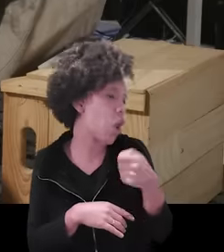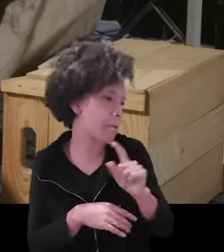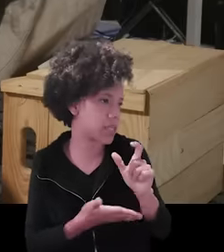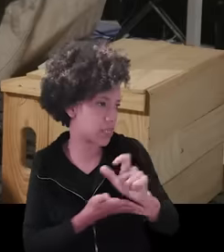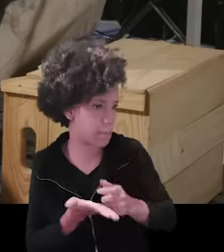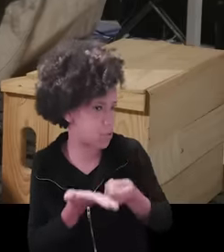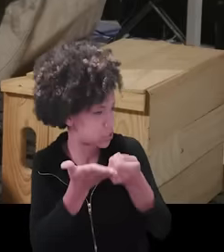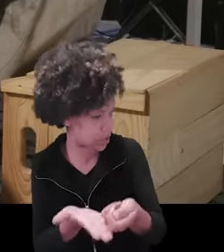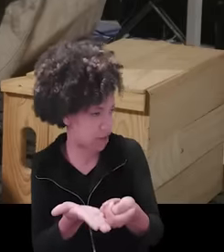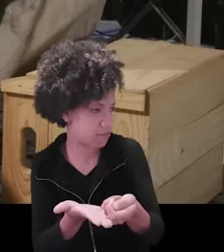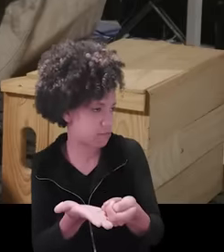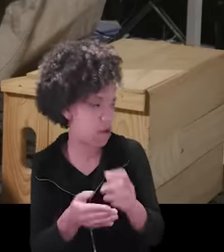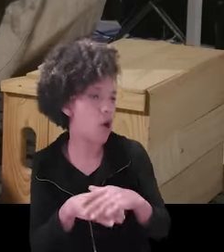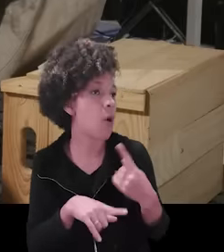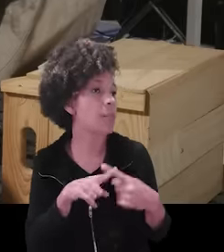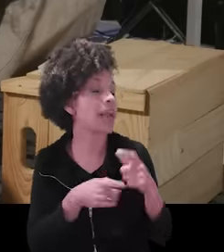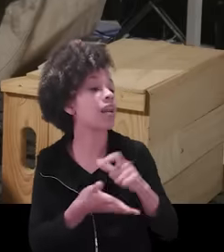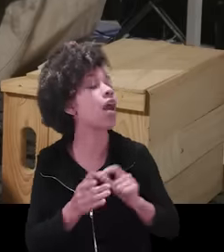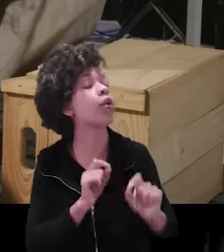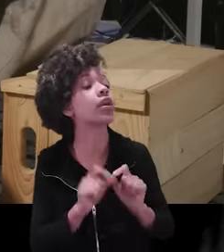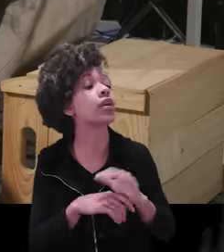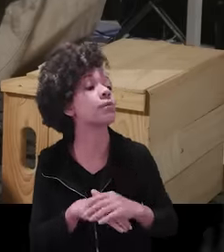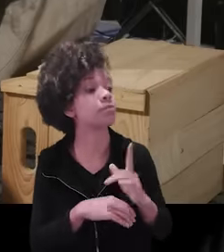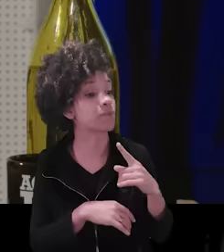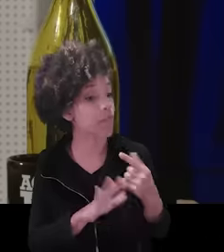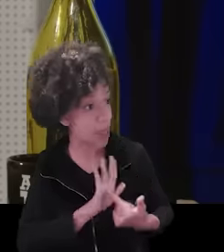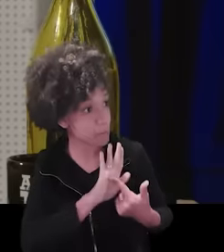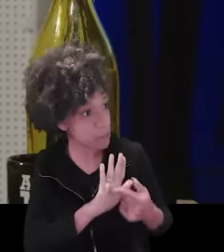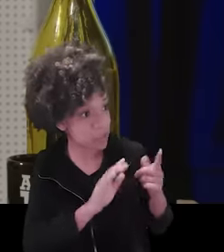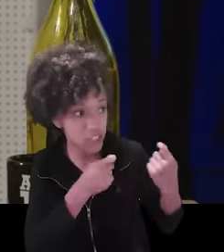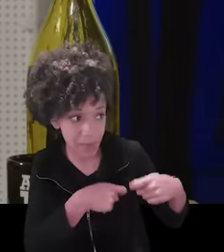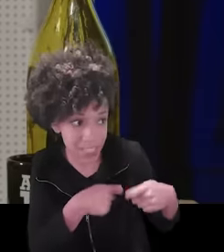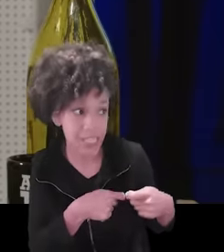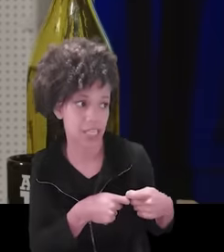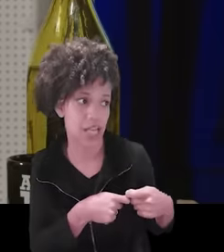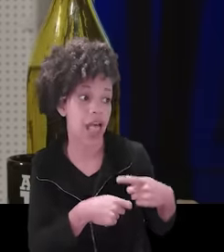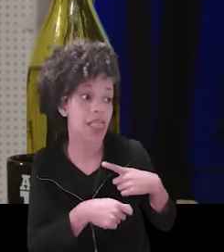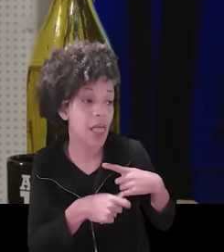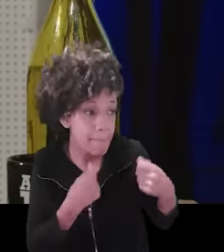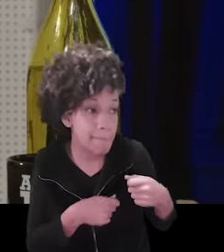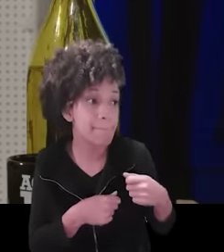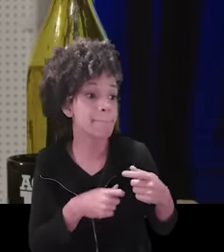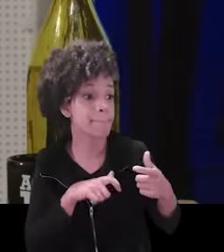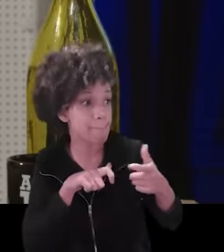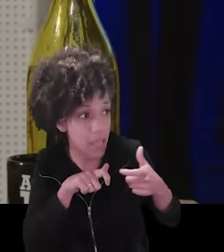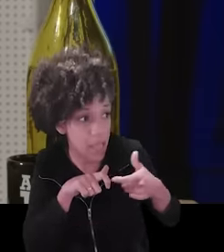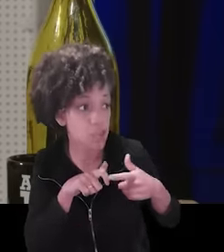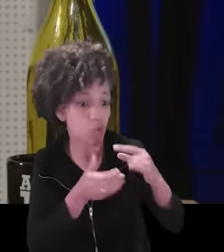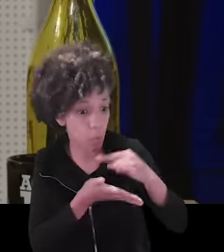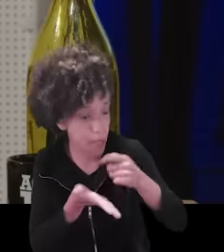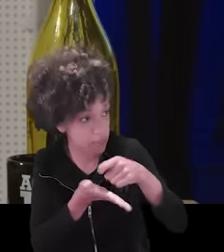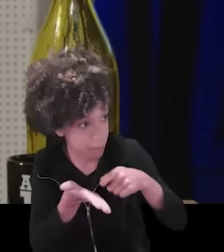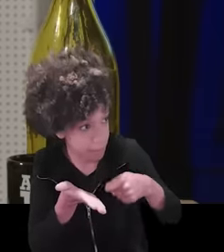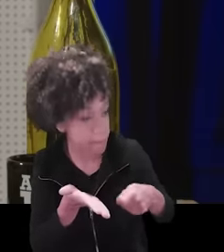sem precisar mostrar que você é porque a carteirinha o que que ela mostra que você precisa daquilo é isso não é meio de